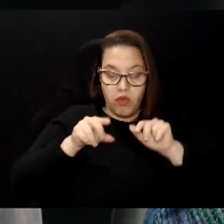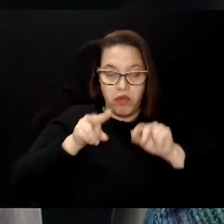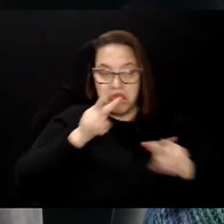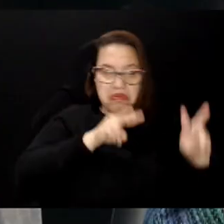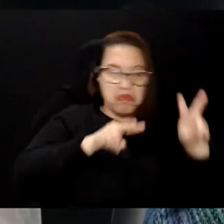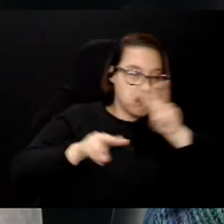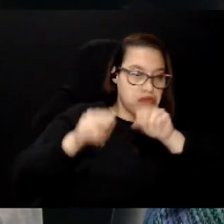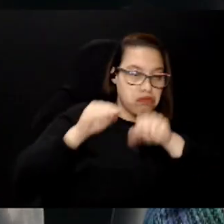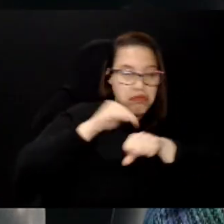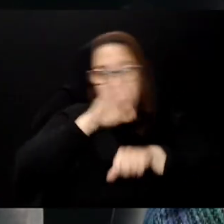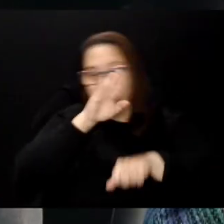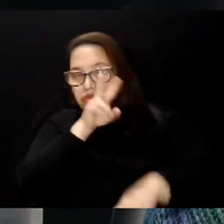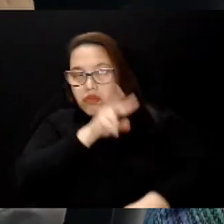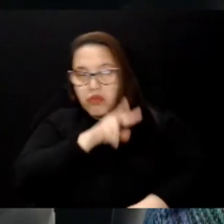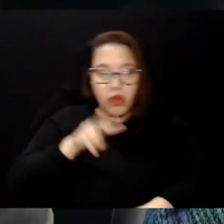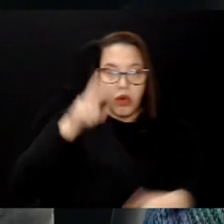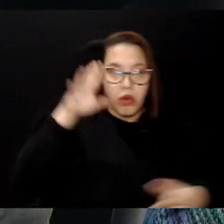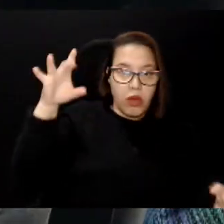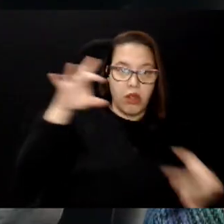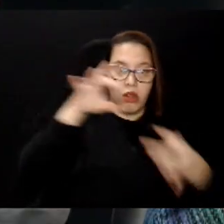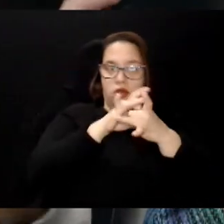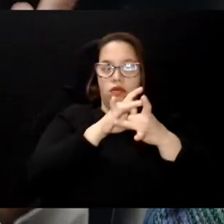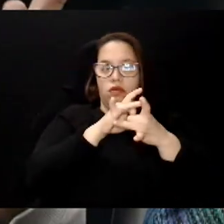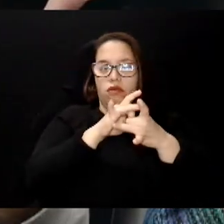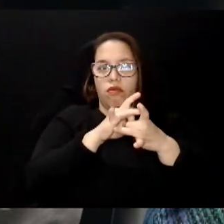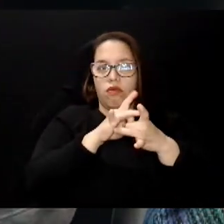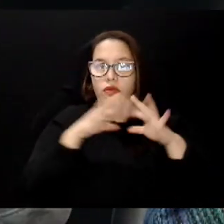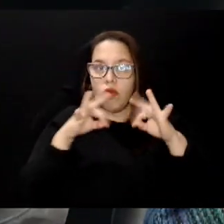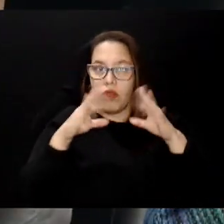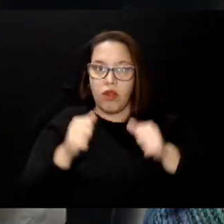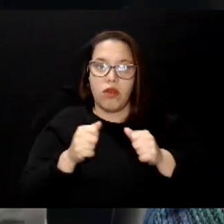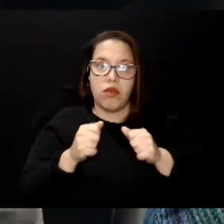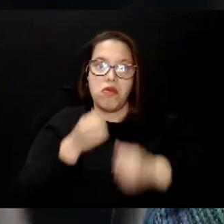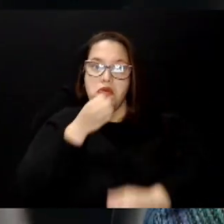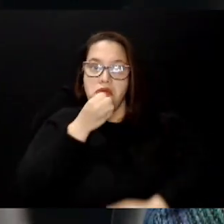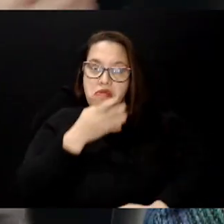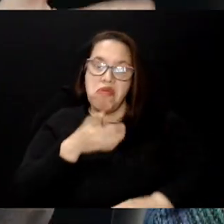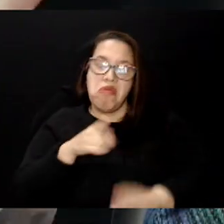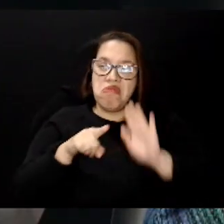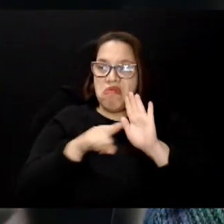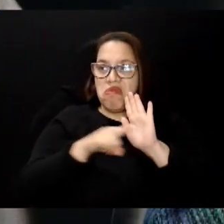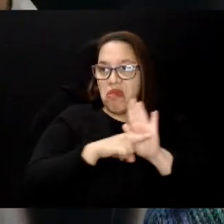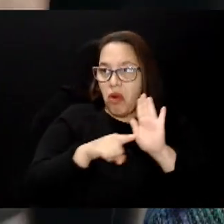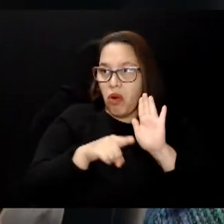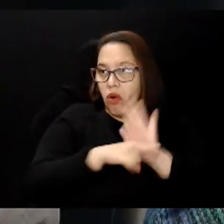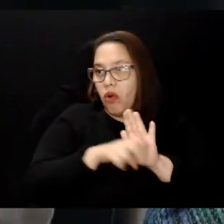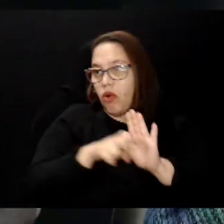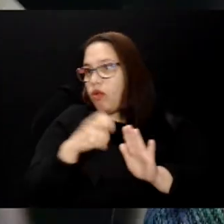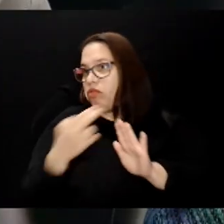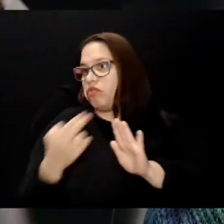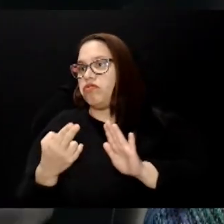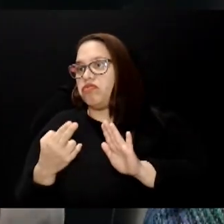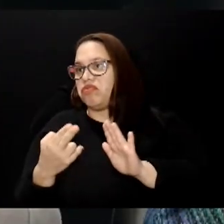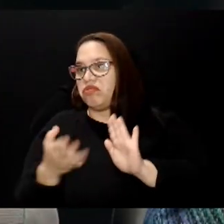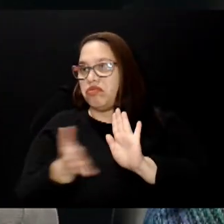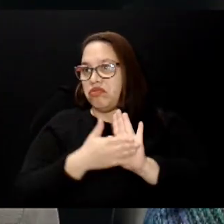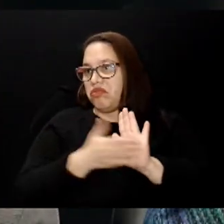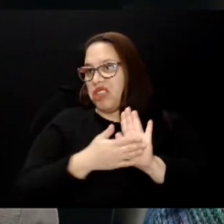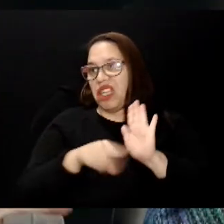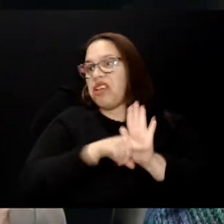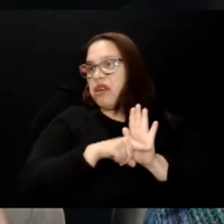mais conexões. Então, tudo que tem um lado negativo, né? Pô, ele tem o teu viés, ele conhece você, ele